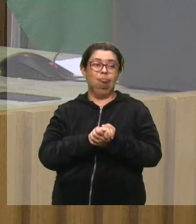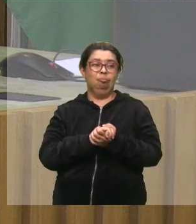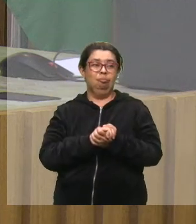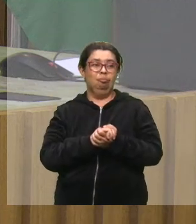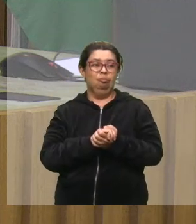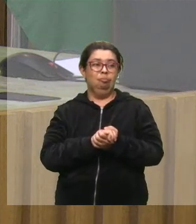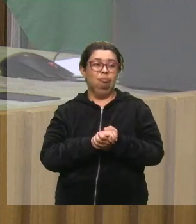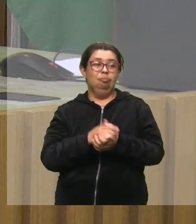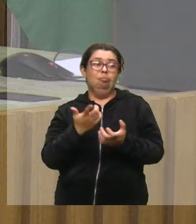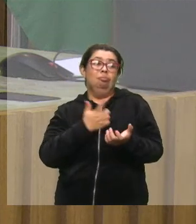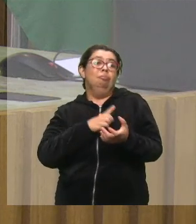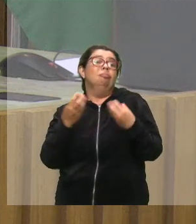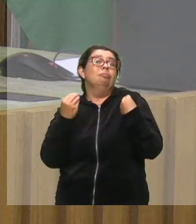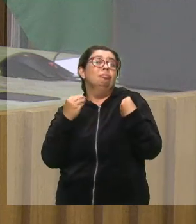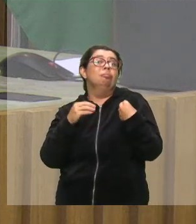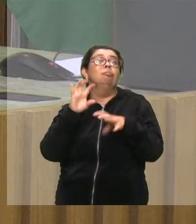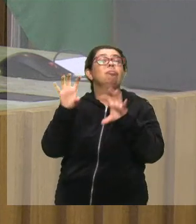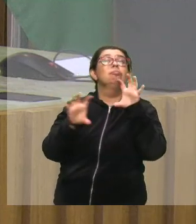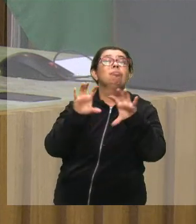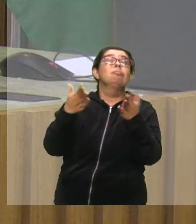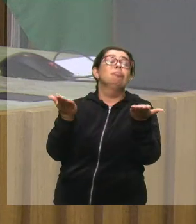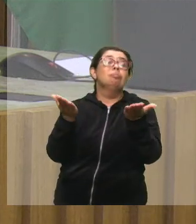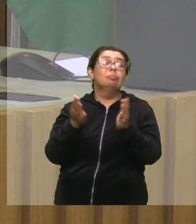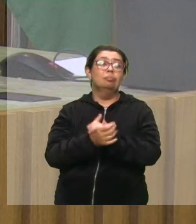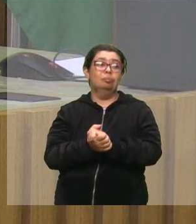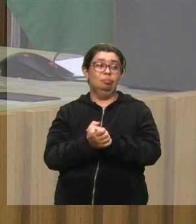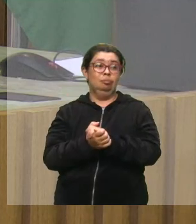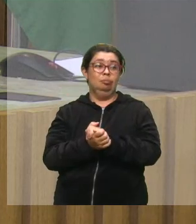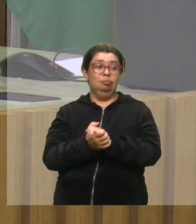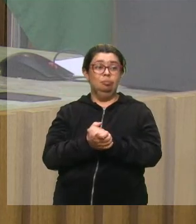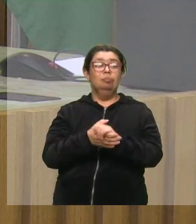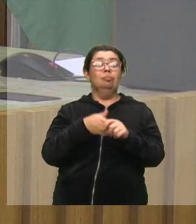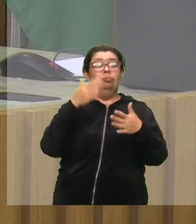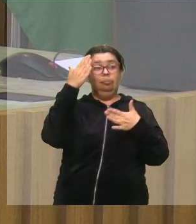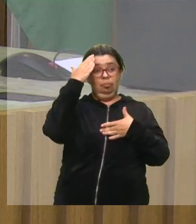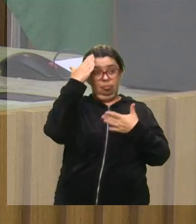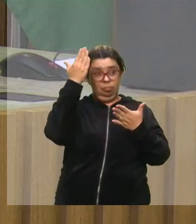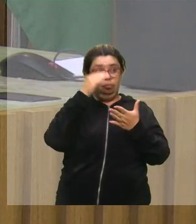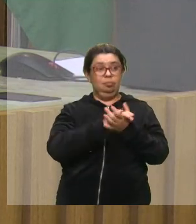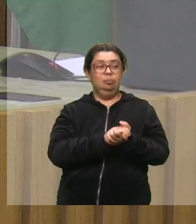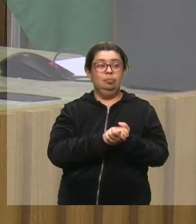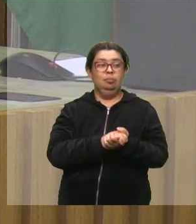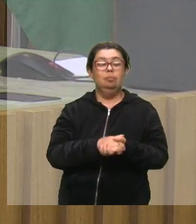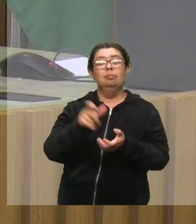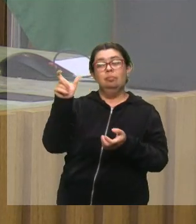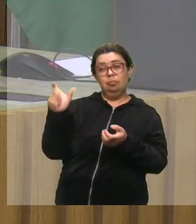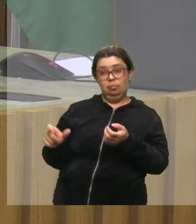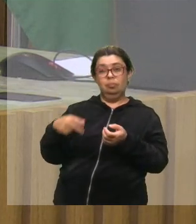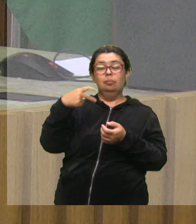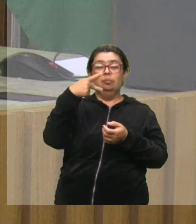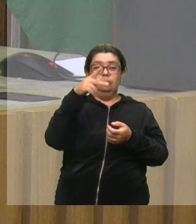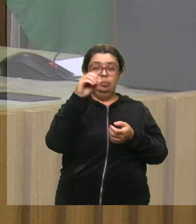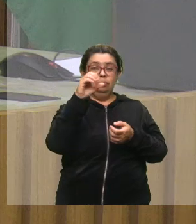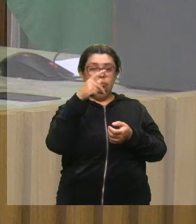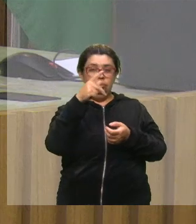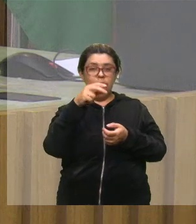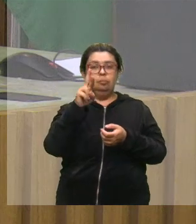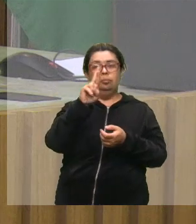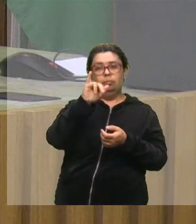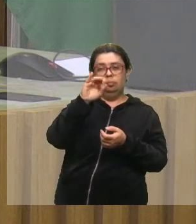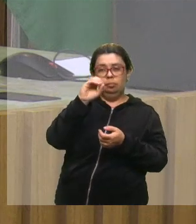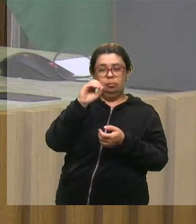se organizar em 1 dia, 2 dias. Agradeço ao pessoal do Pop Rua ali, que está presente também, entendeu? Que